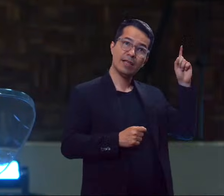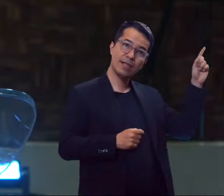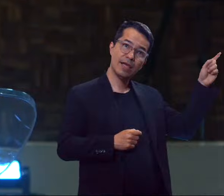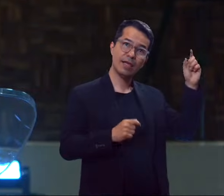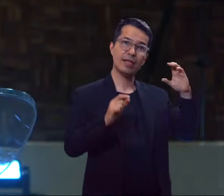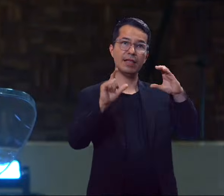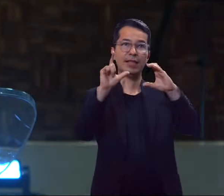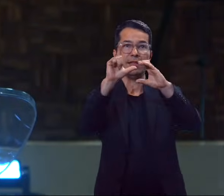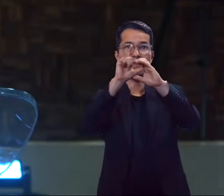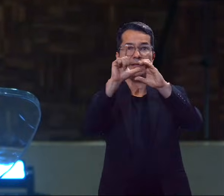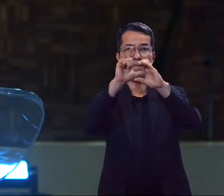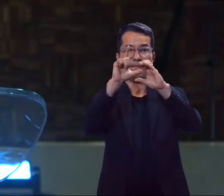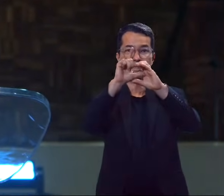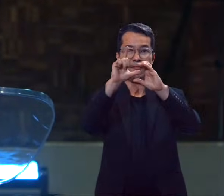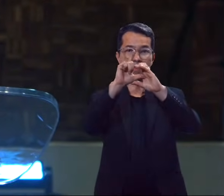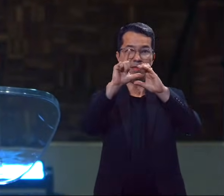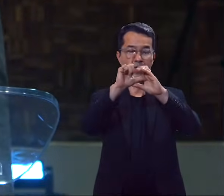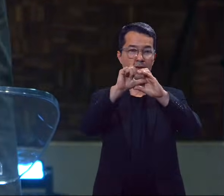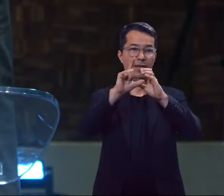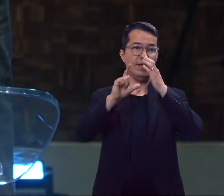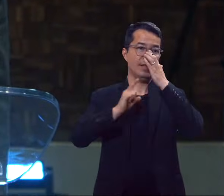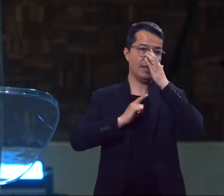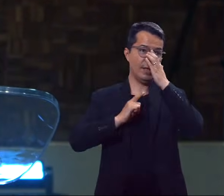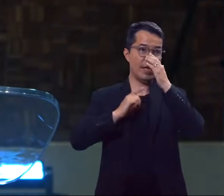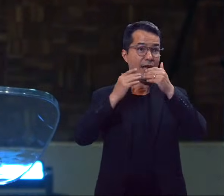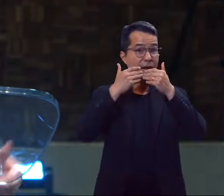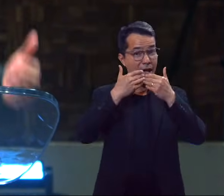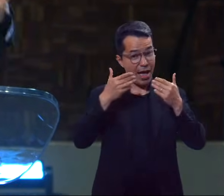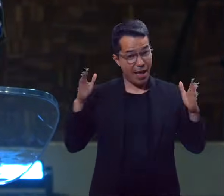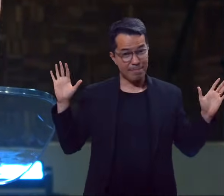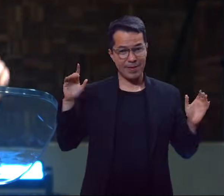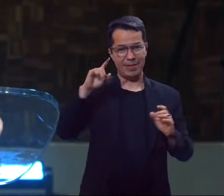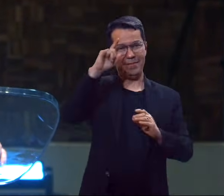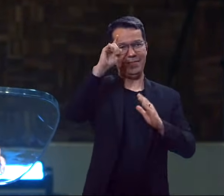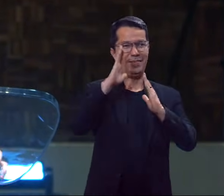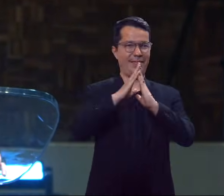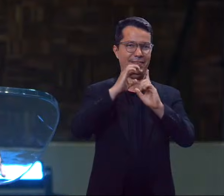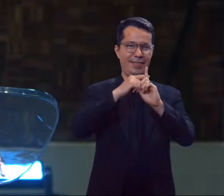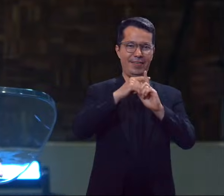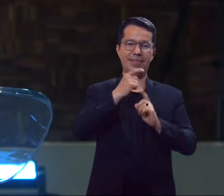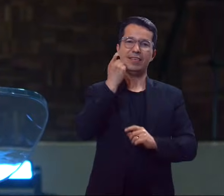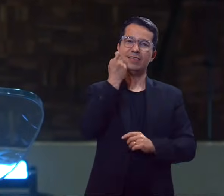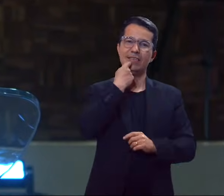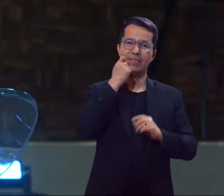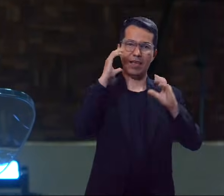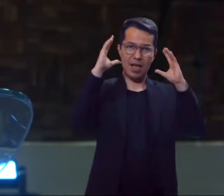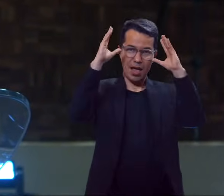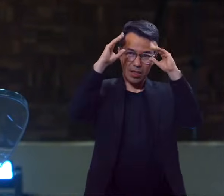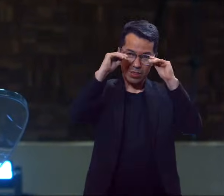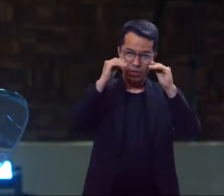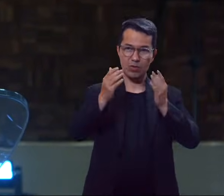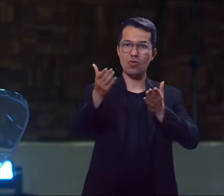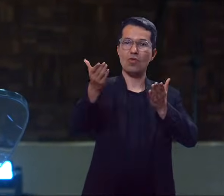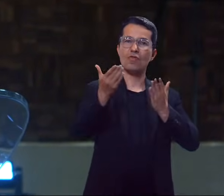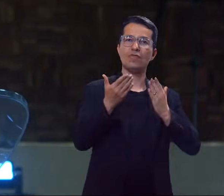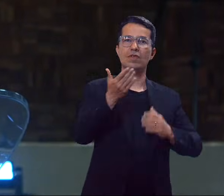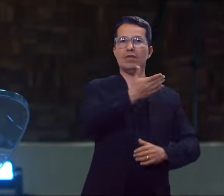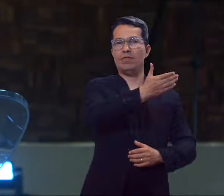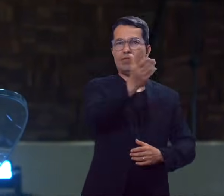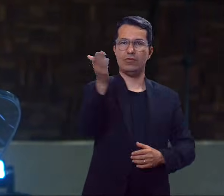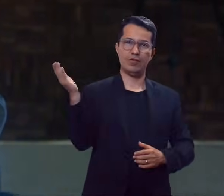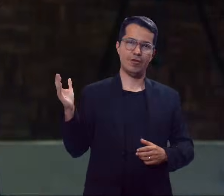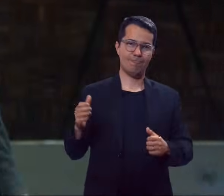nosso campus em Campo Largo. Vai ser uma festa, sexta-feira à noite, quem quiser participar. Vamos